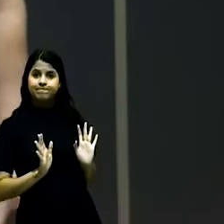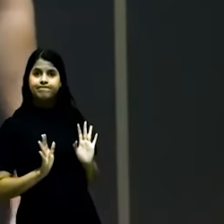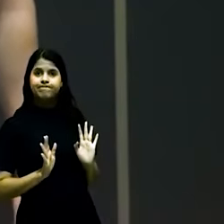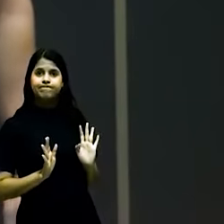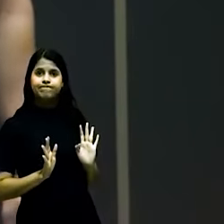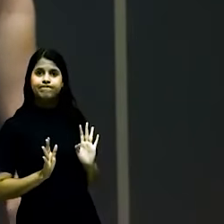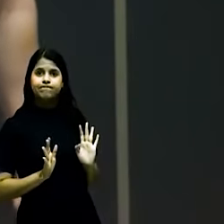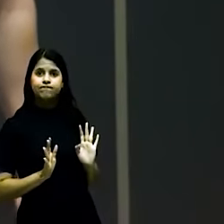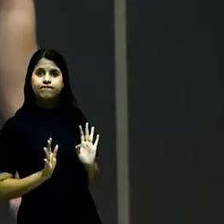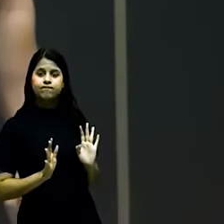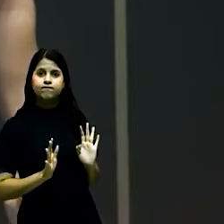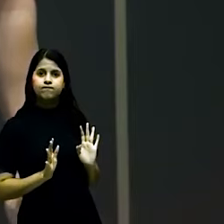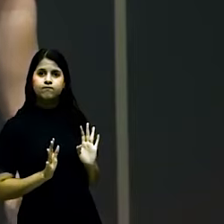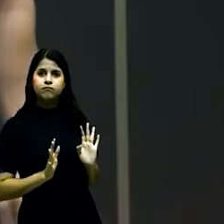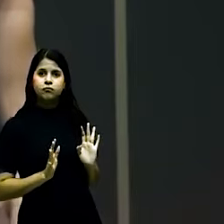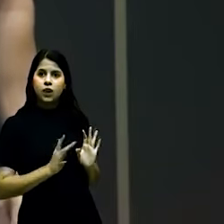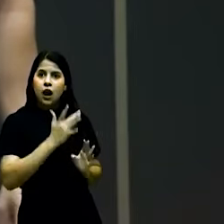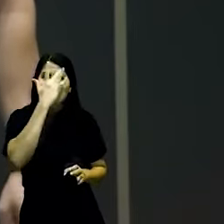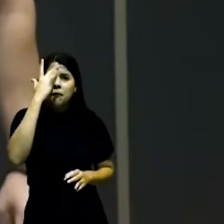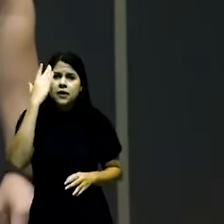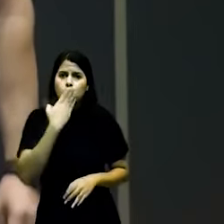Nunca tinha recebido uma ameaça daquela.